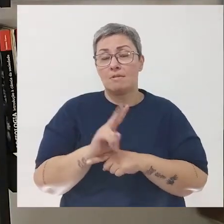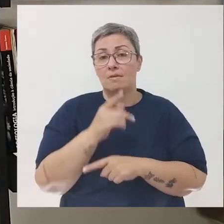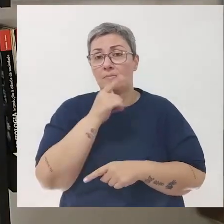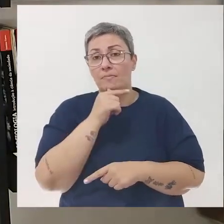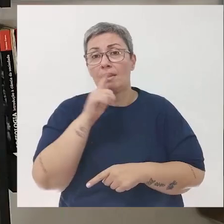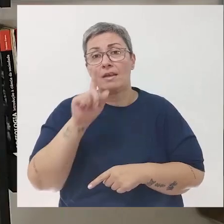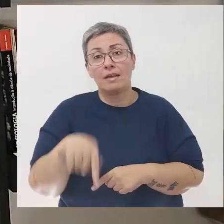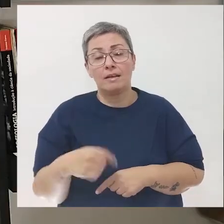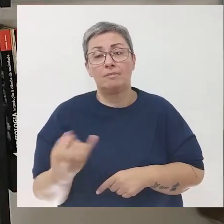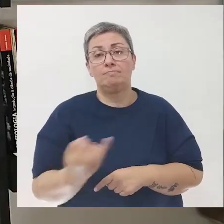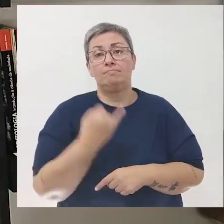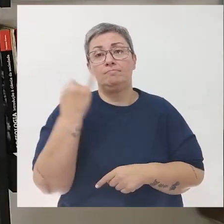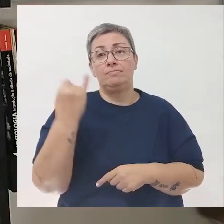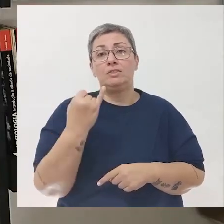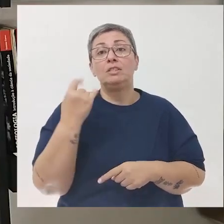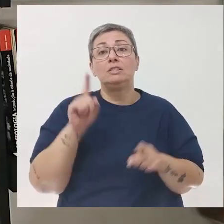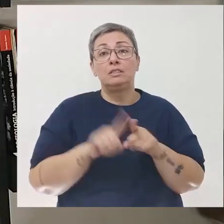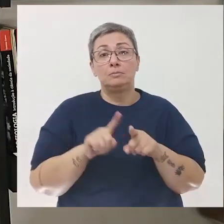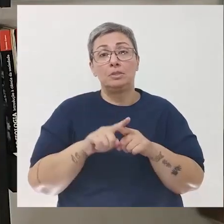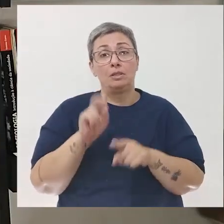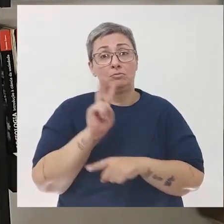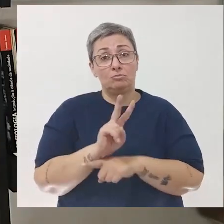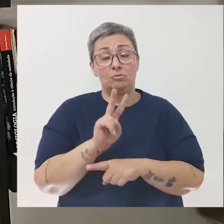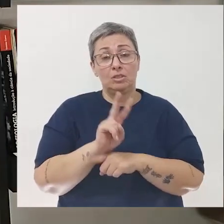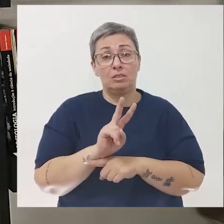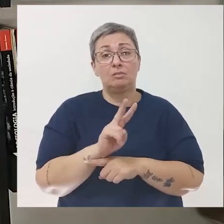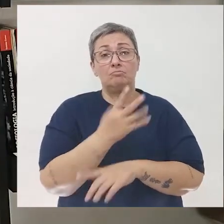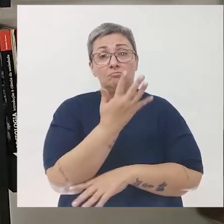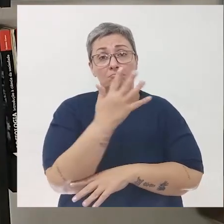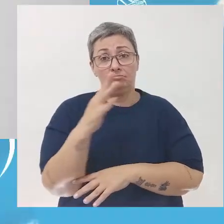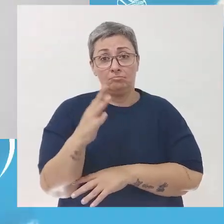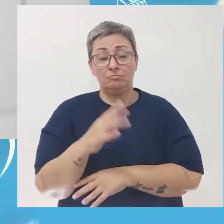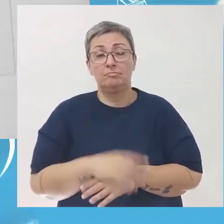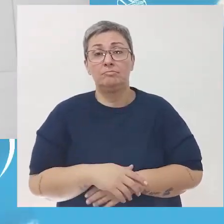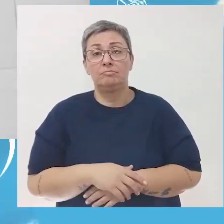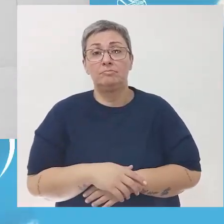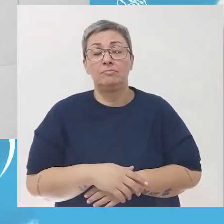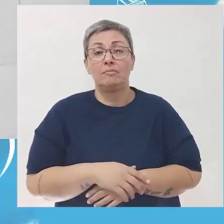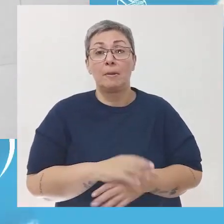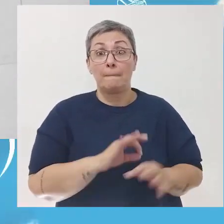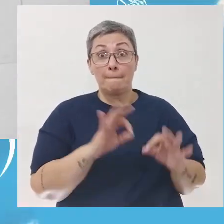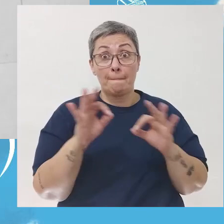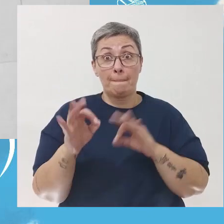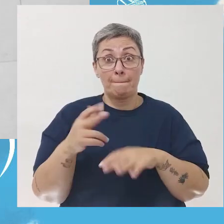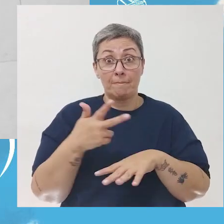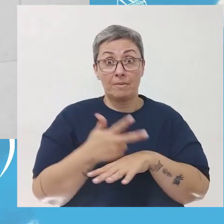água é cuidar do meio ambiente. Vamos ver o vídeo?